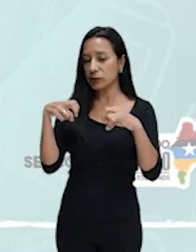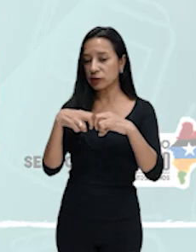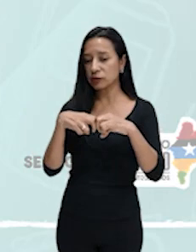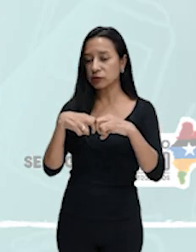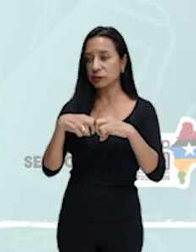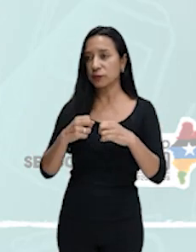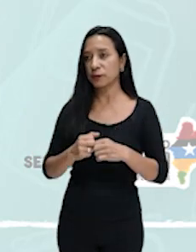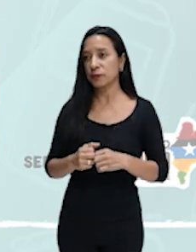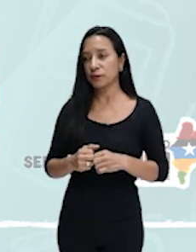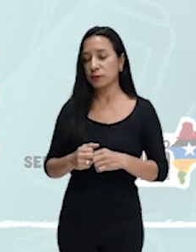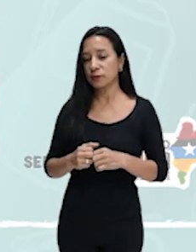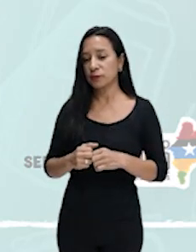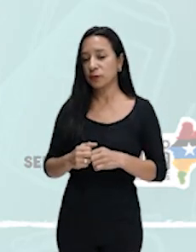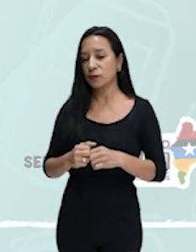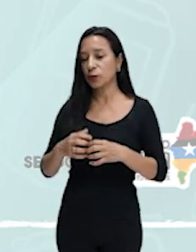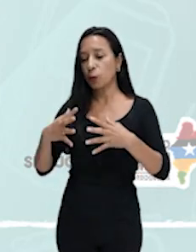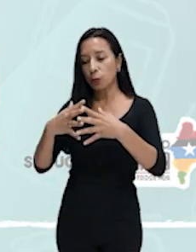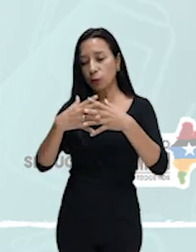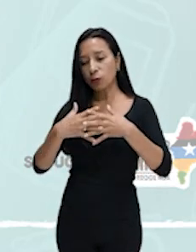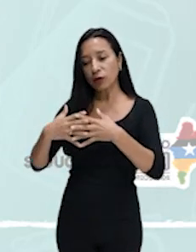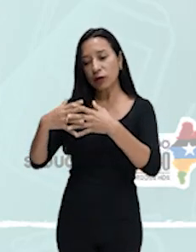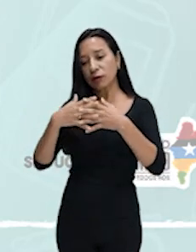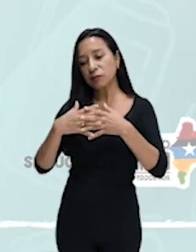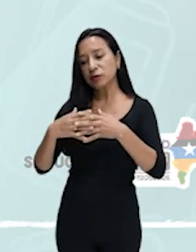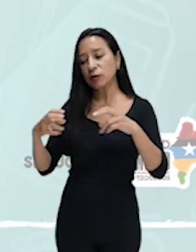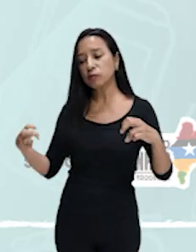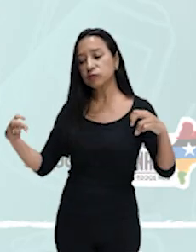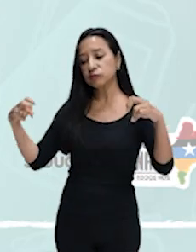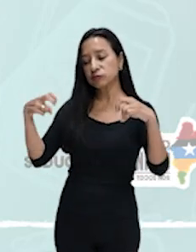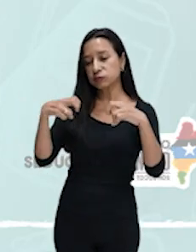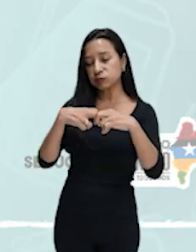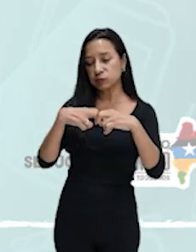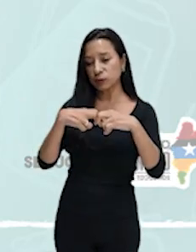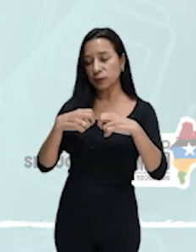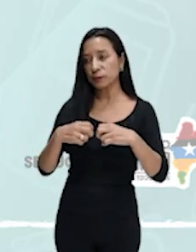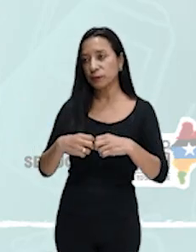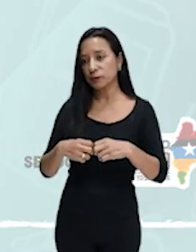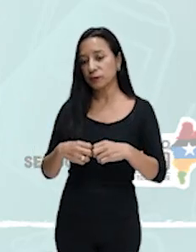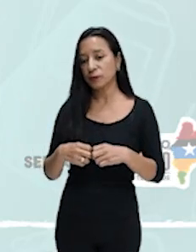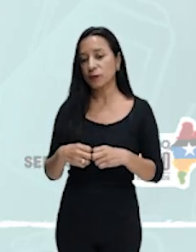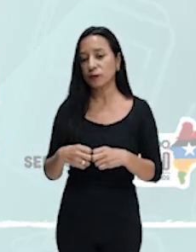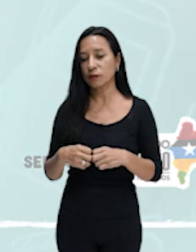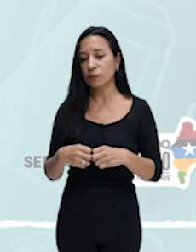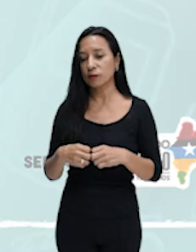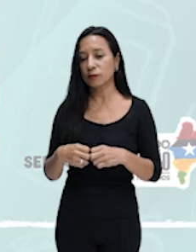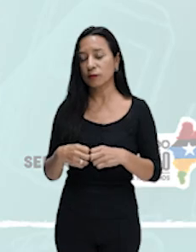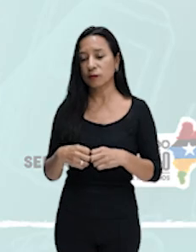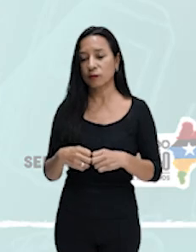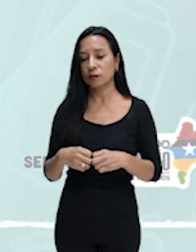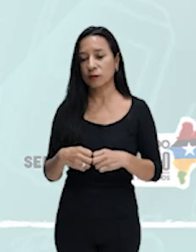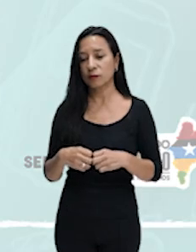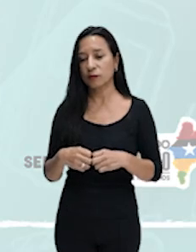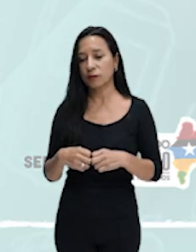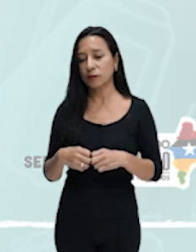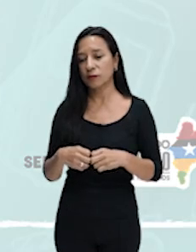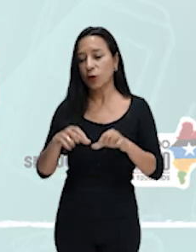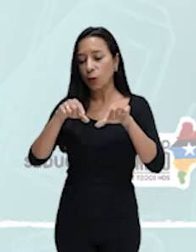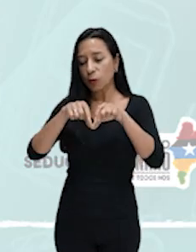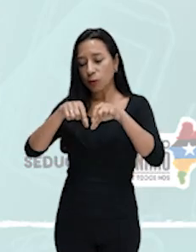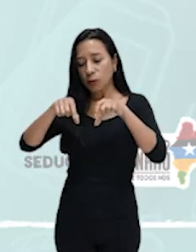acidente de carro, quando um caminhão chocou-se com o bonde em que ela estava. Na colisão, uma barra de